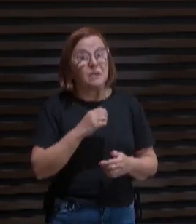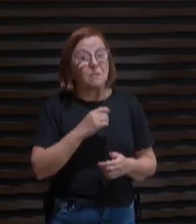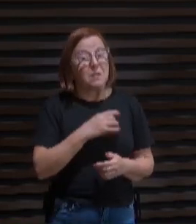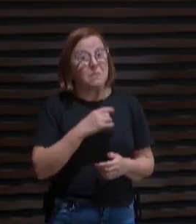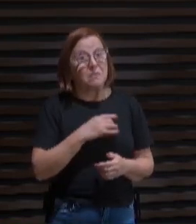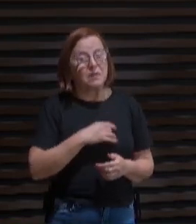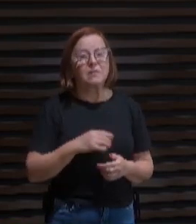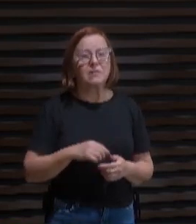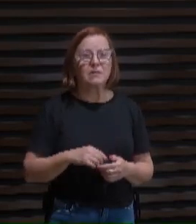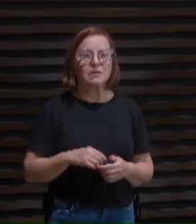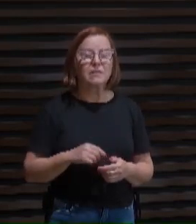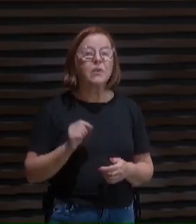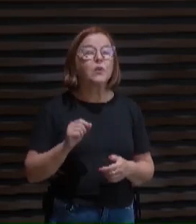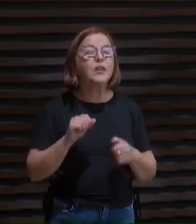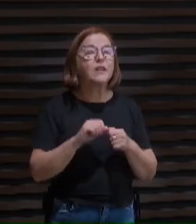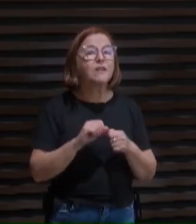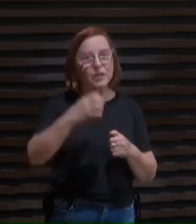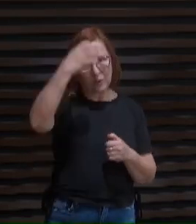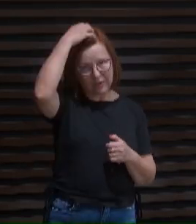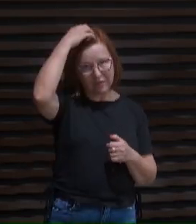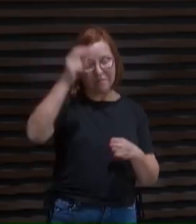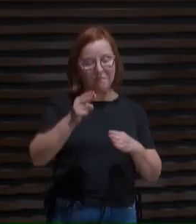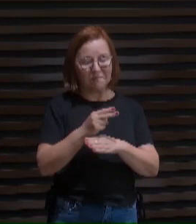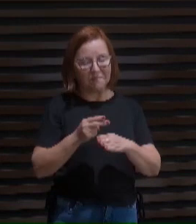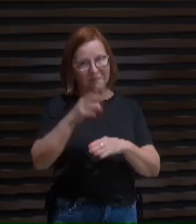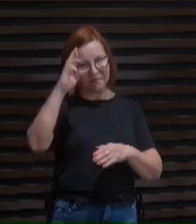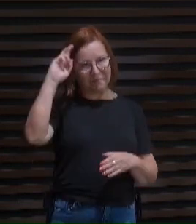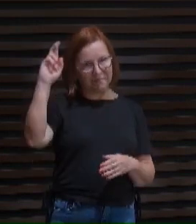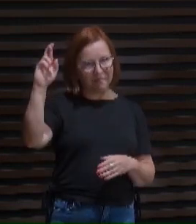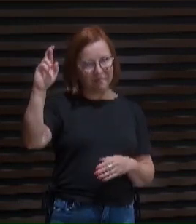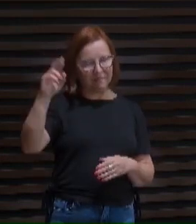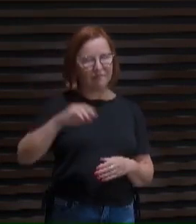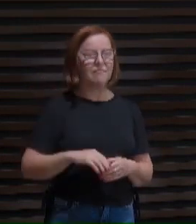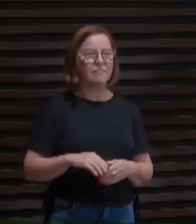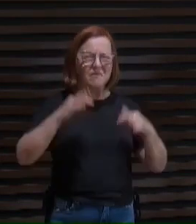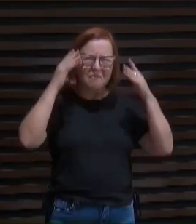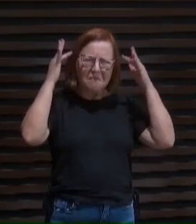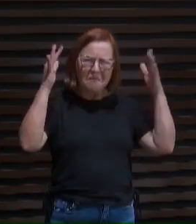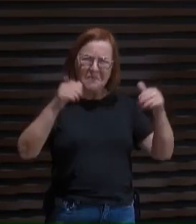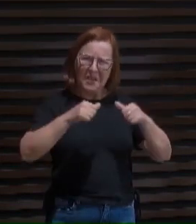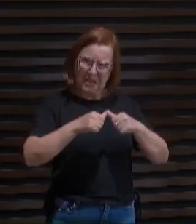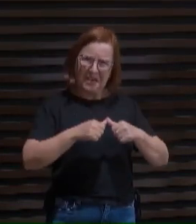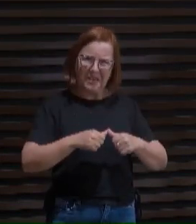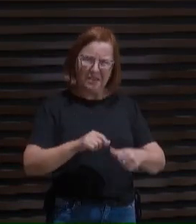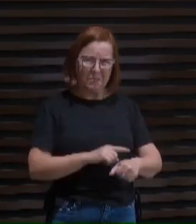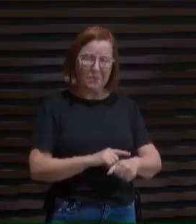a buscar ao Senhor. Você imagina essa situação aqui.